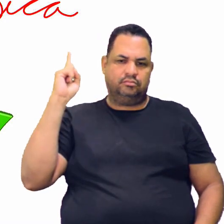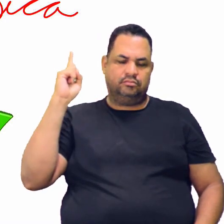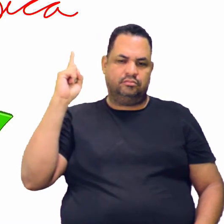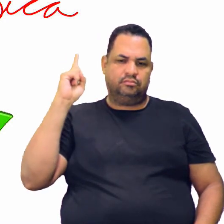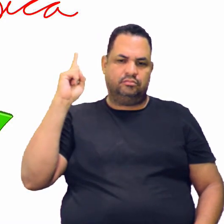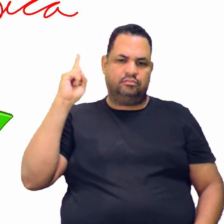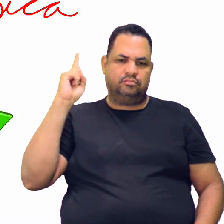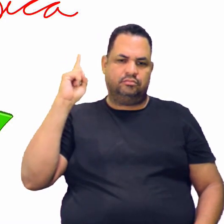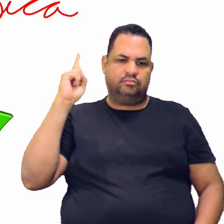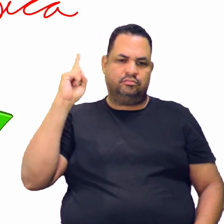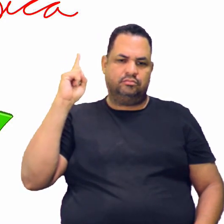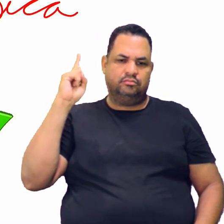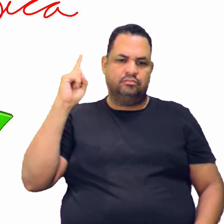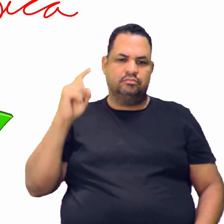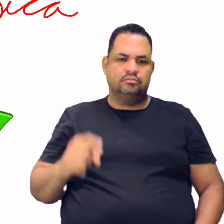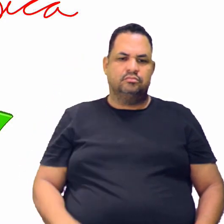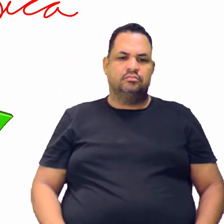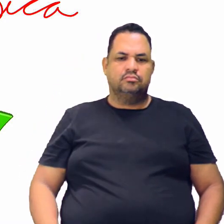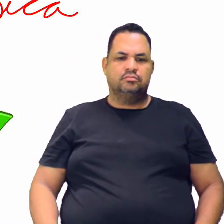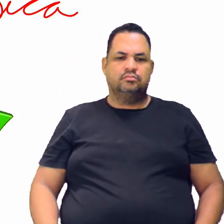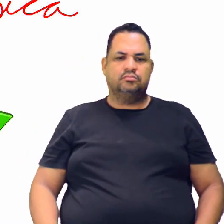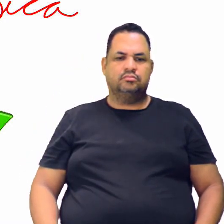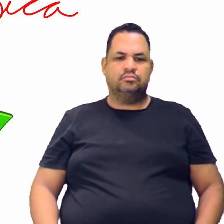bonitinho? Ó, colocando aqui, acompanha aqui, ó.